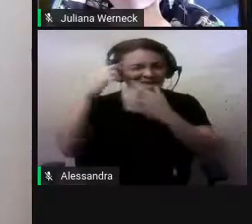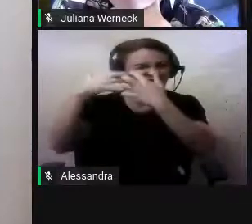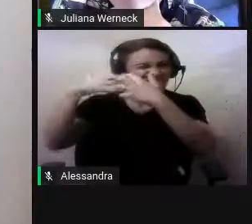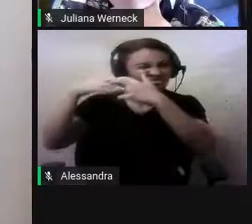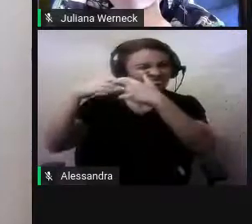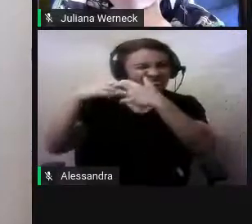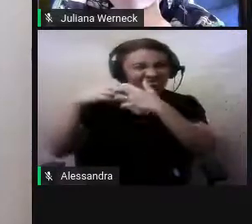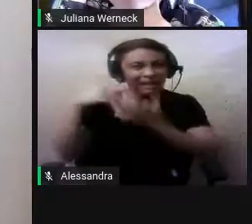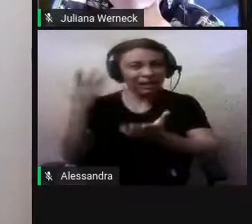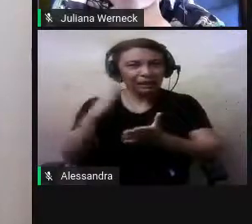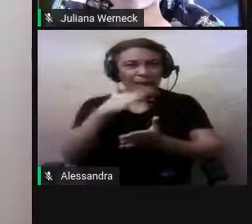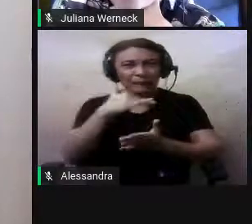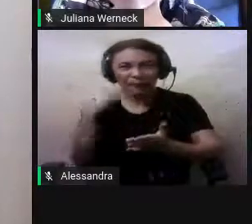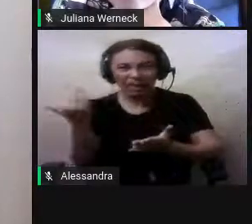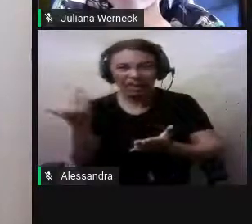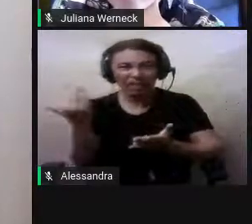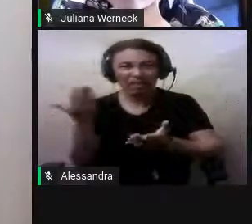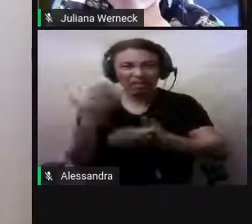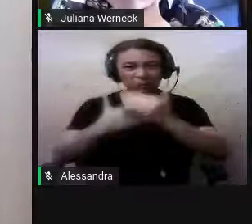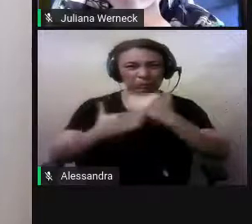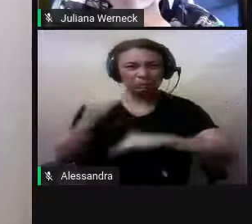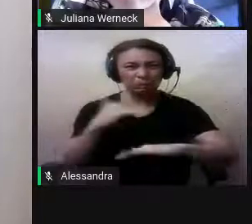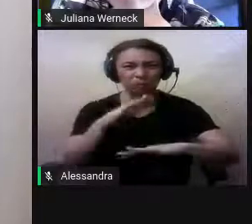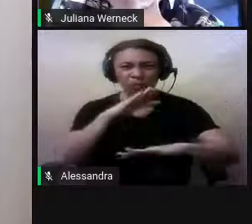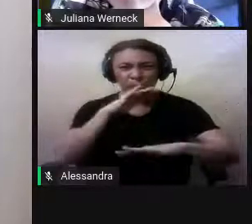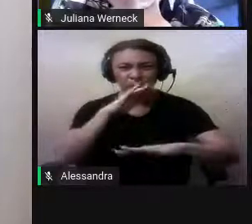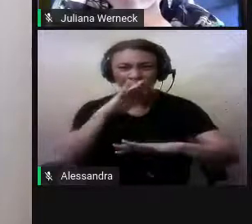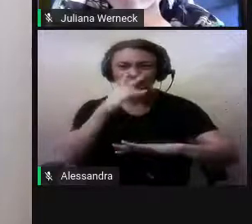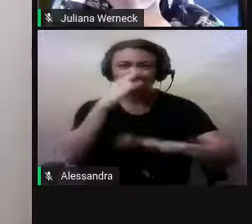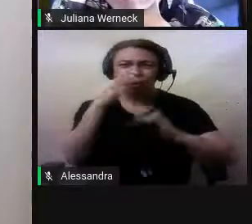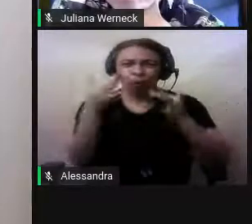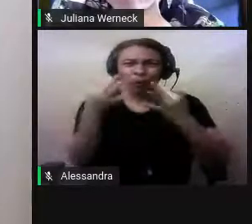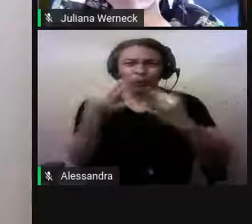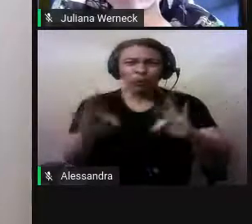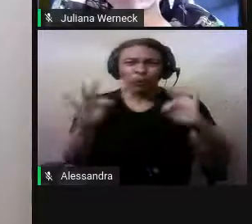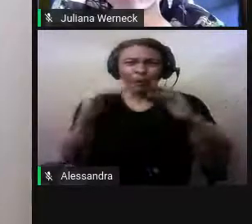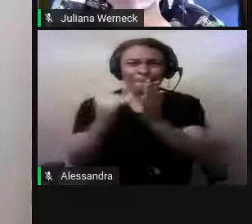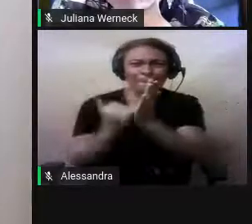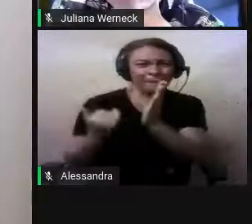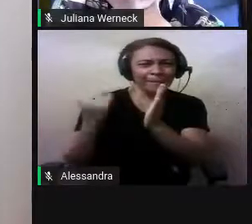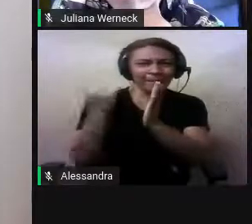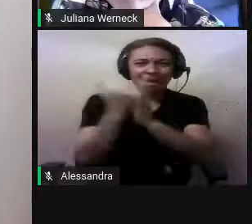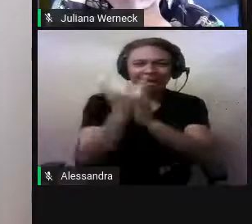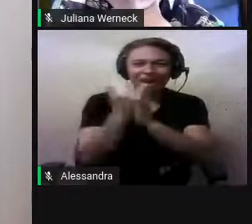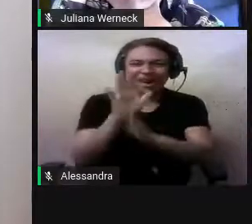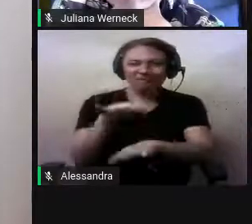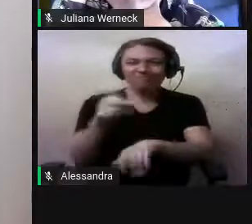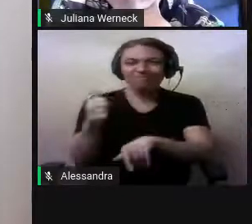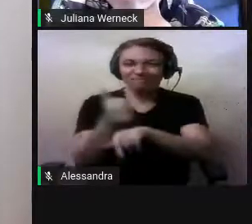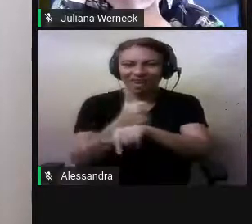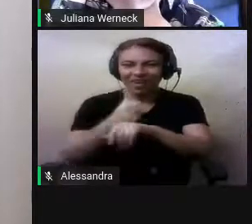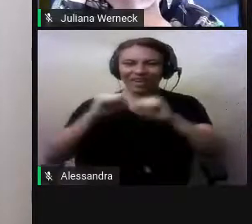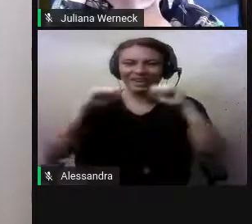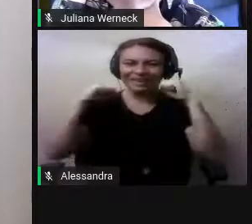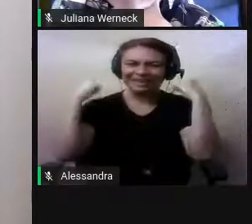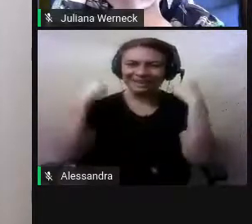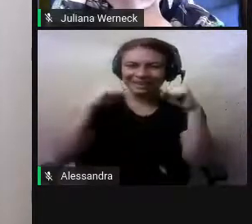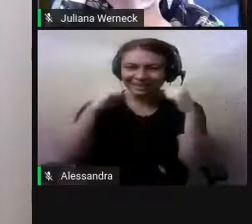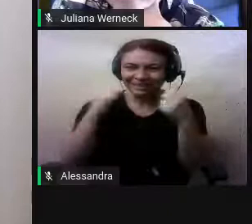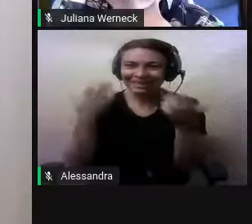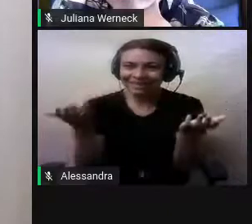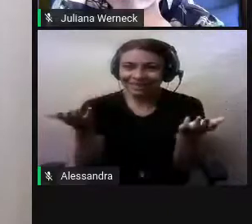até morrer começa a pesar mais do que a dor de fazer atividade física. Então, assim, eu comecei a estudar e pensar, será que a